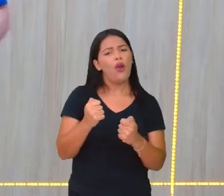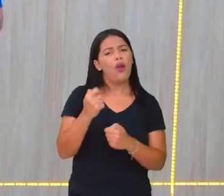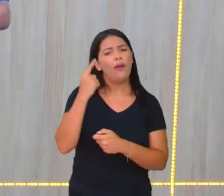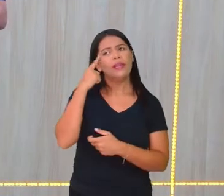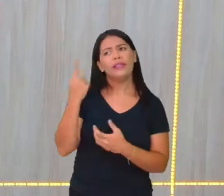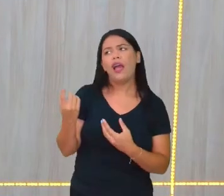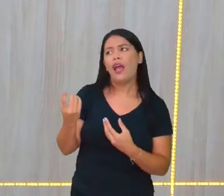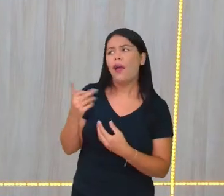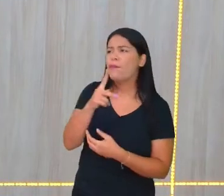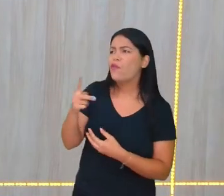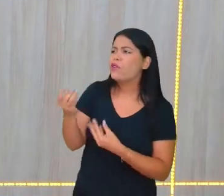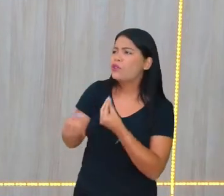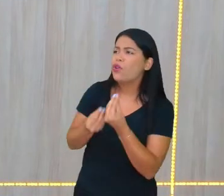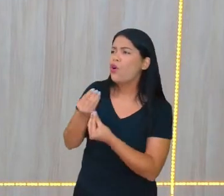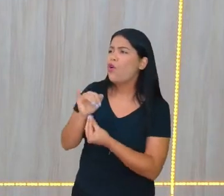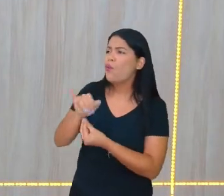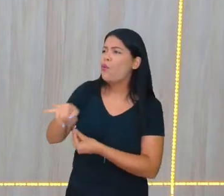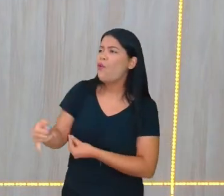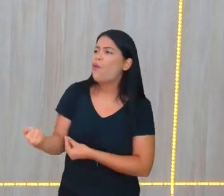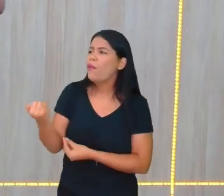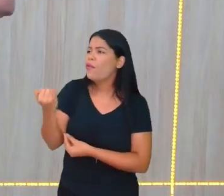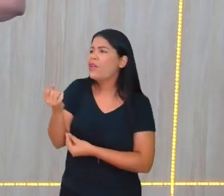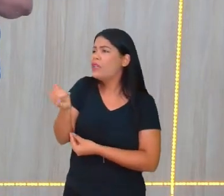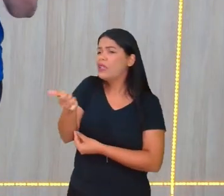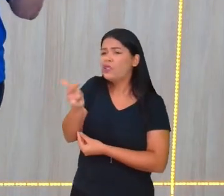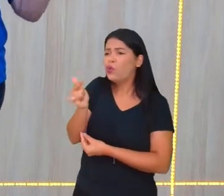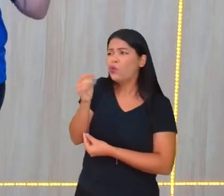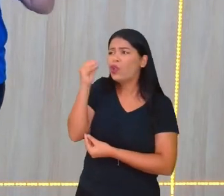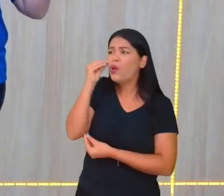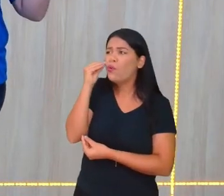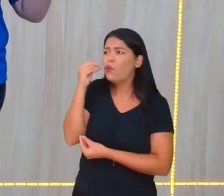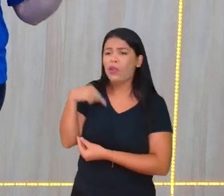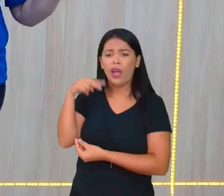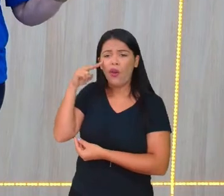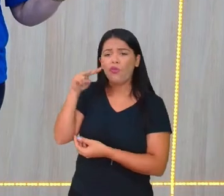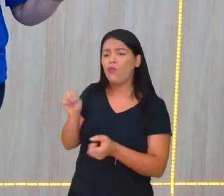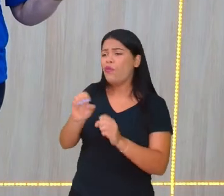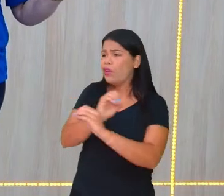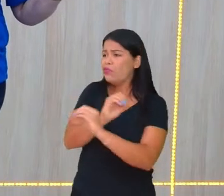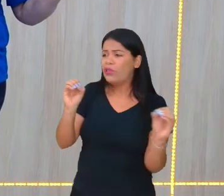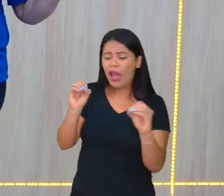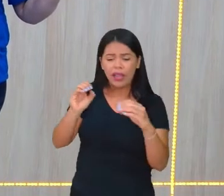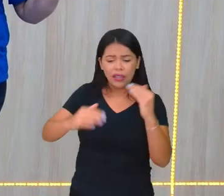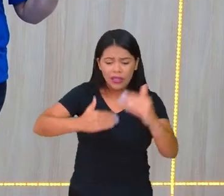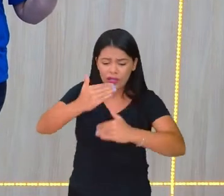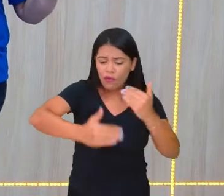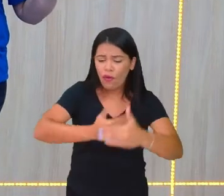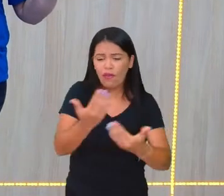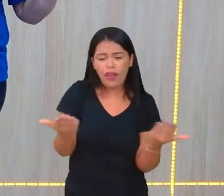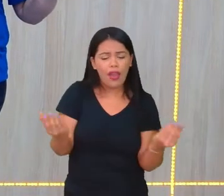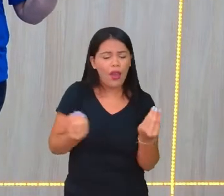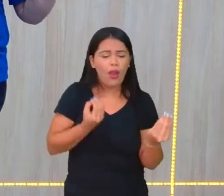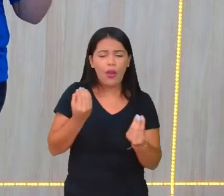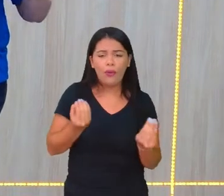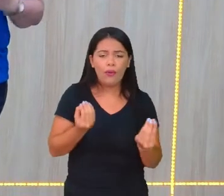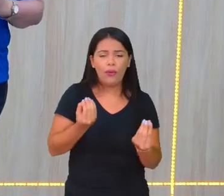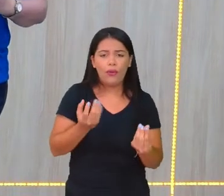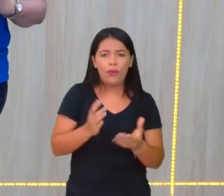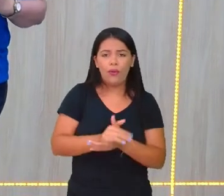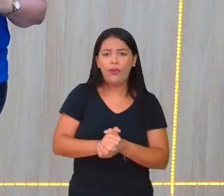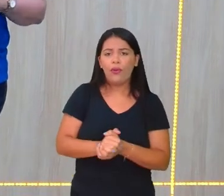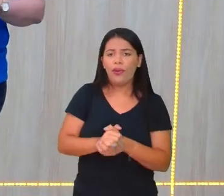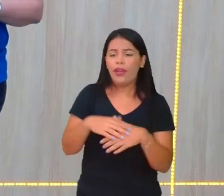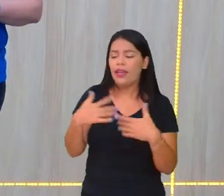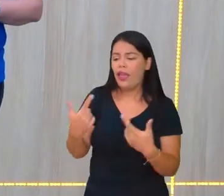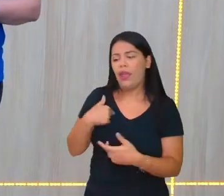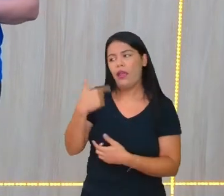se eu não tenho oportunidade? Não é? Se eu não vejo oportunidade de crescimento. E aí, eu